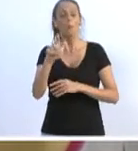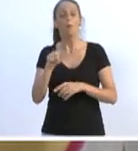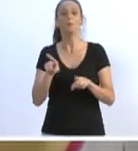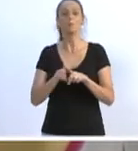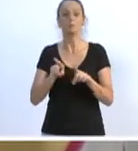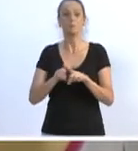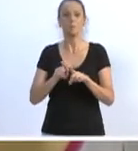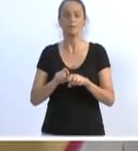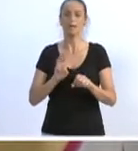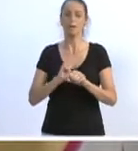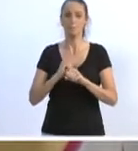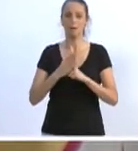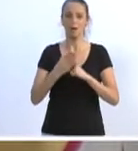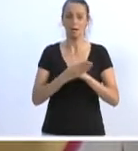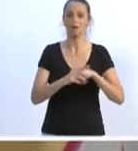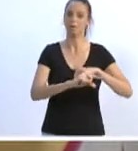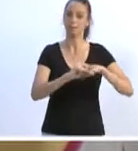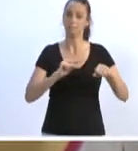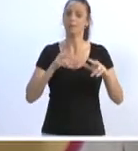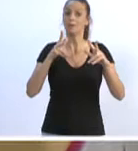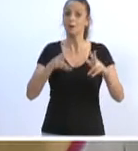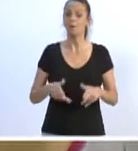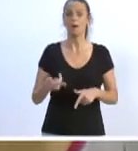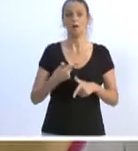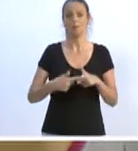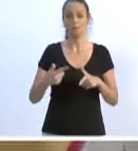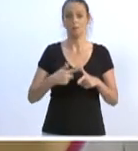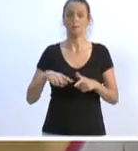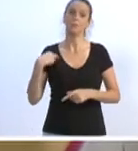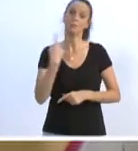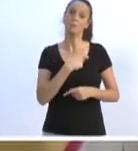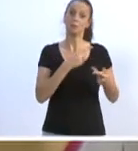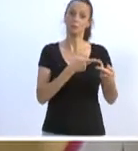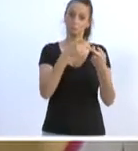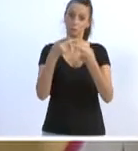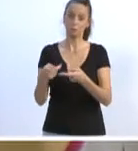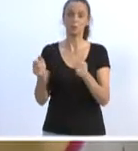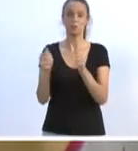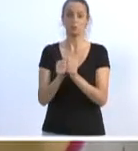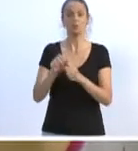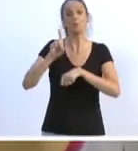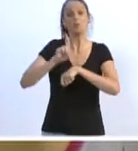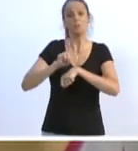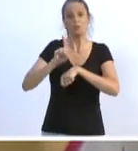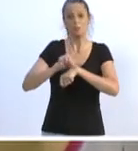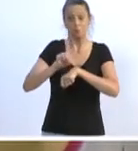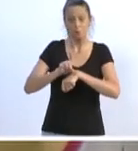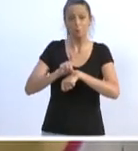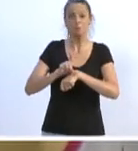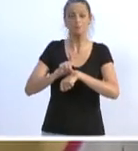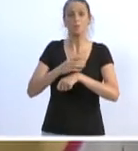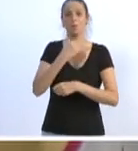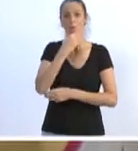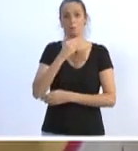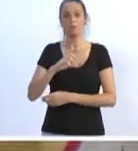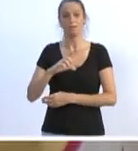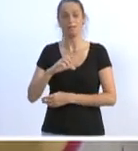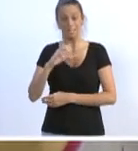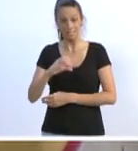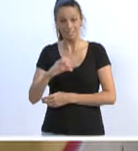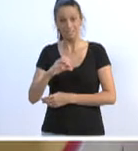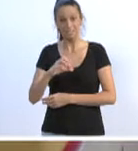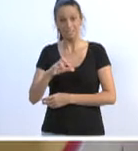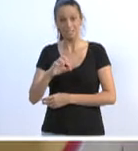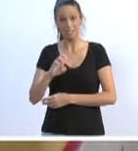então é eu gostaria de dizer que nós tivemos lá juntamente com o diretor de operações cleverson batista e também